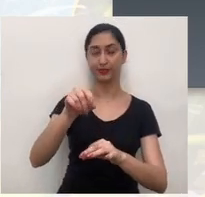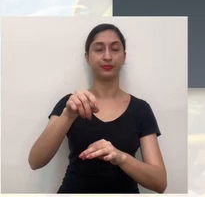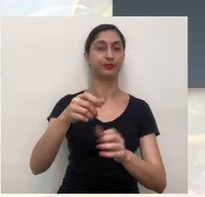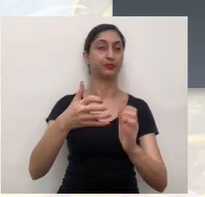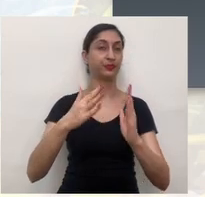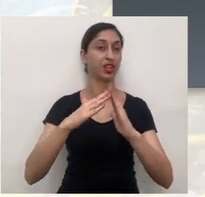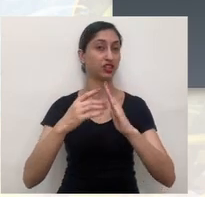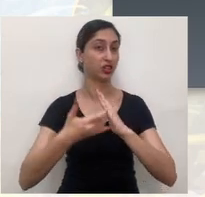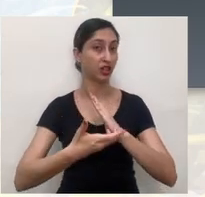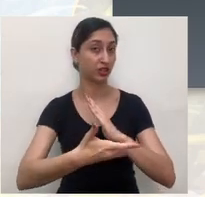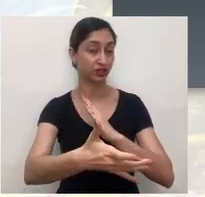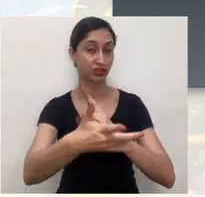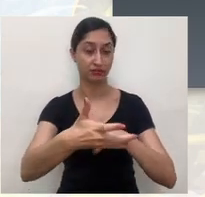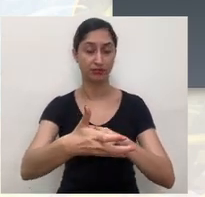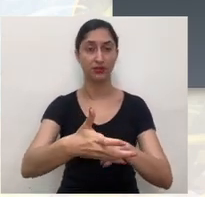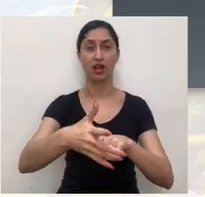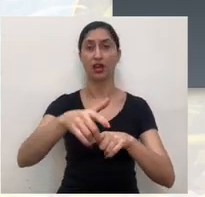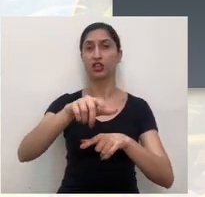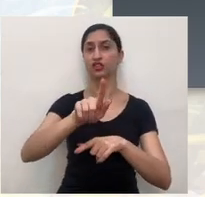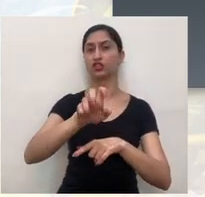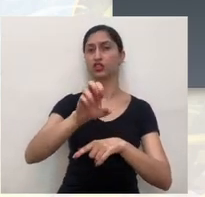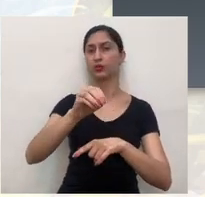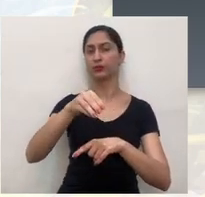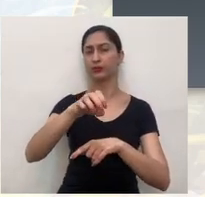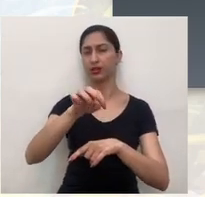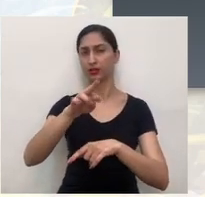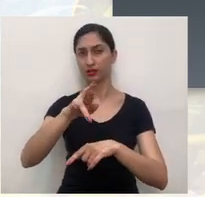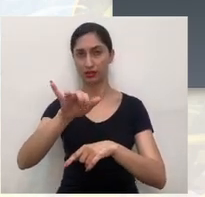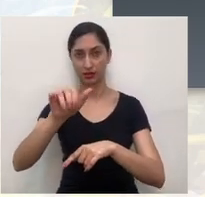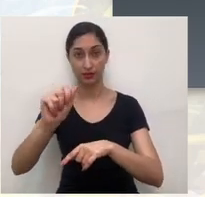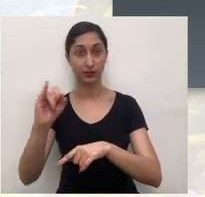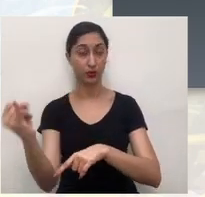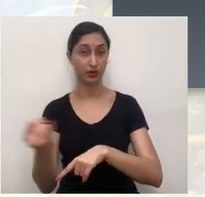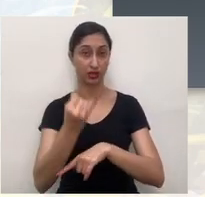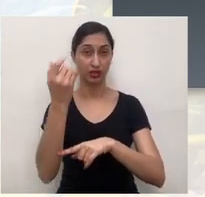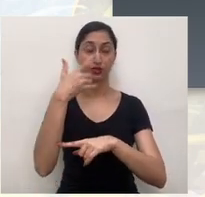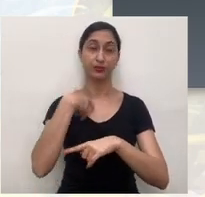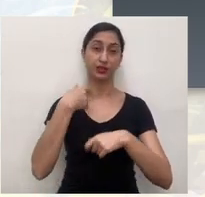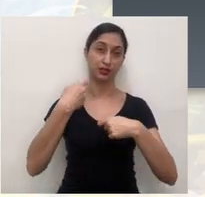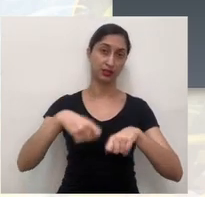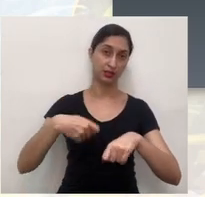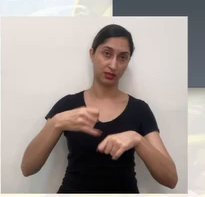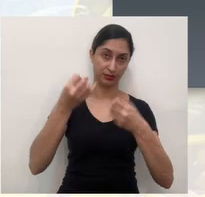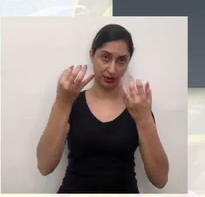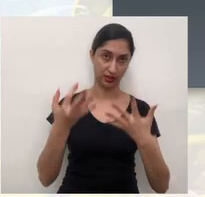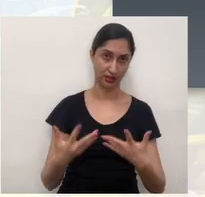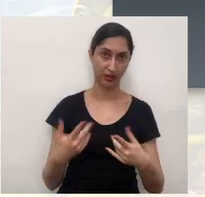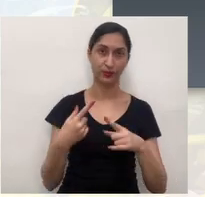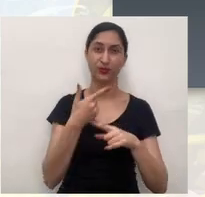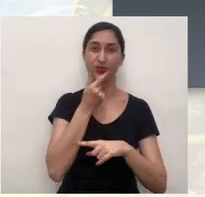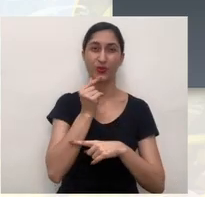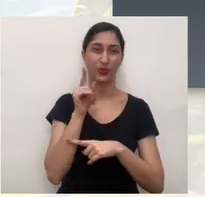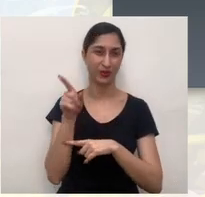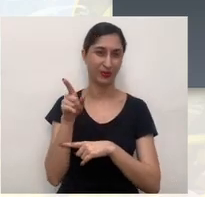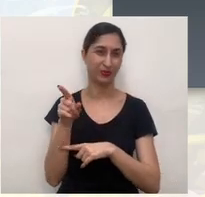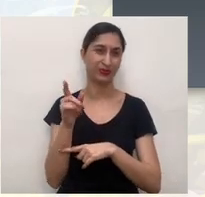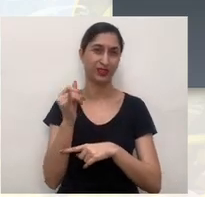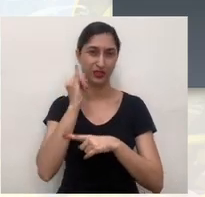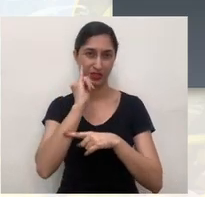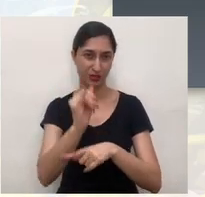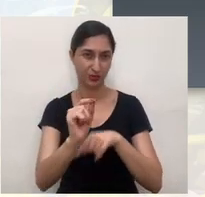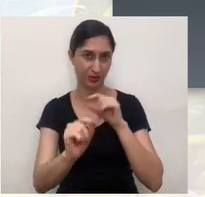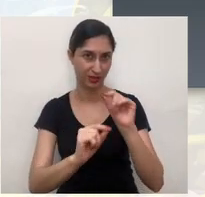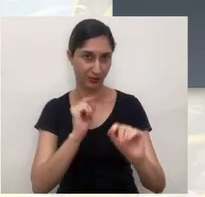muito importante e merece até citação um fato que o Burle Marx falou na ocasião,